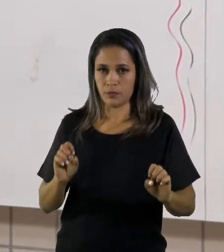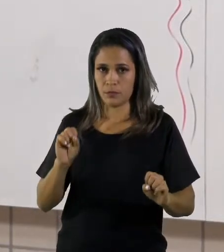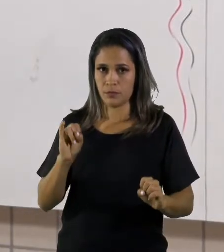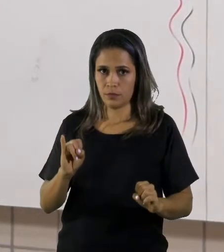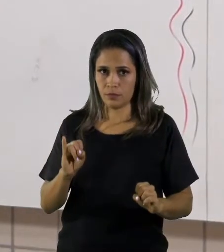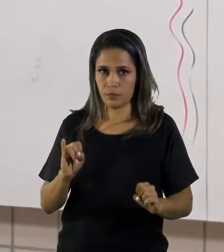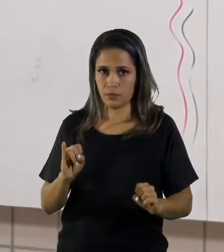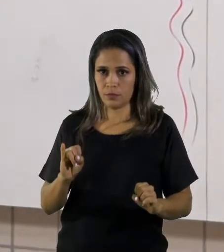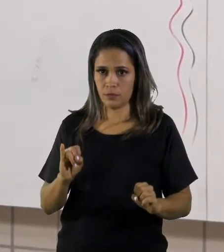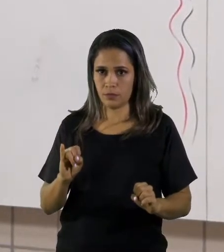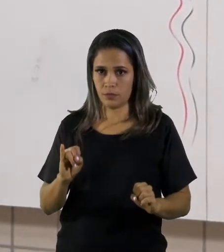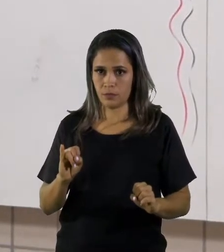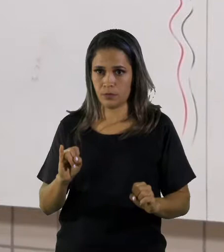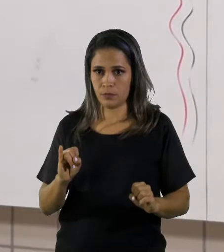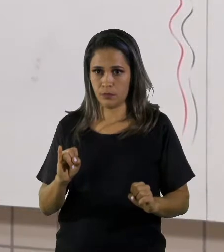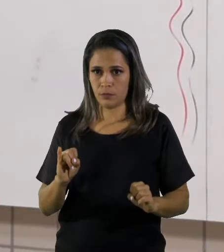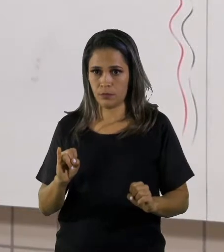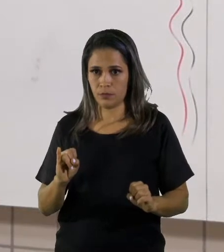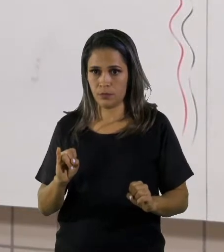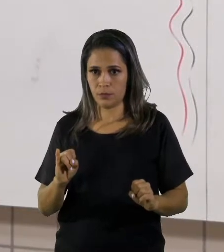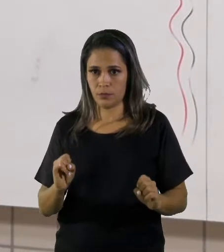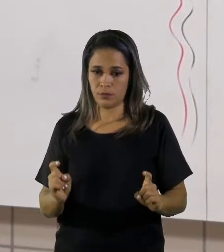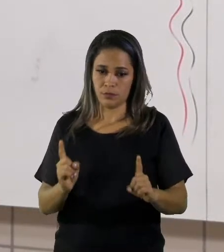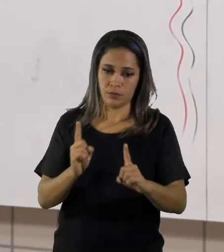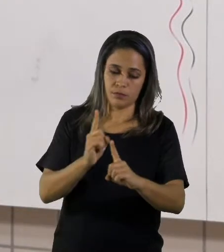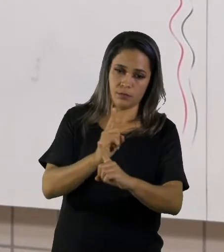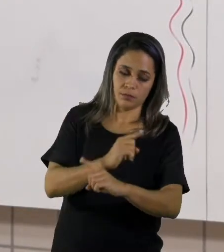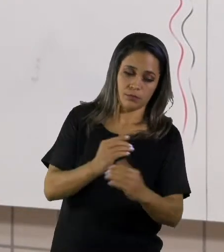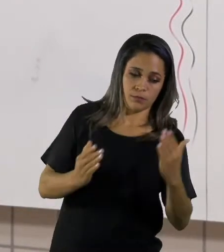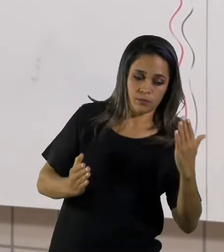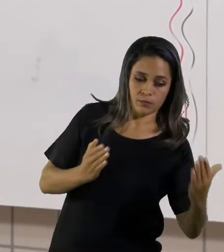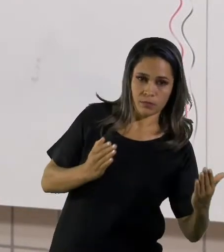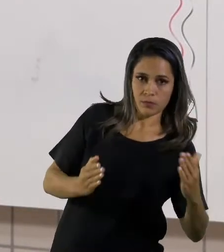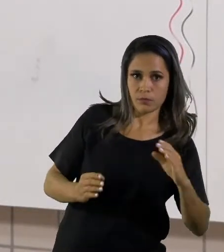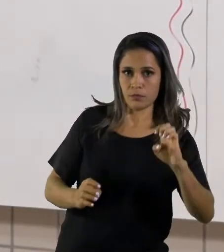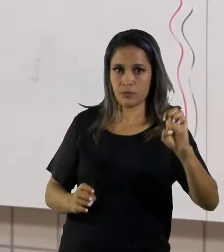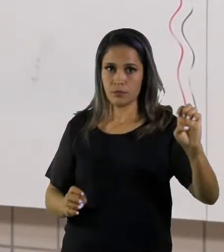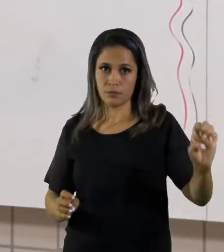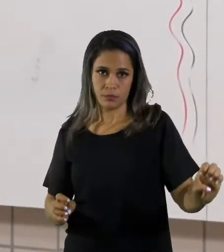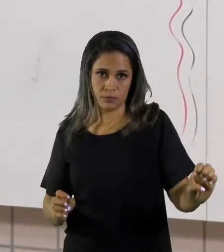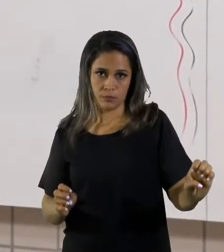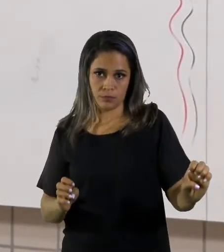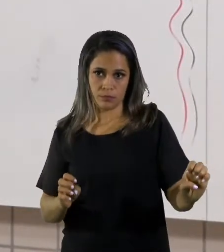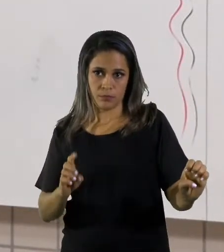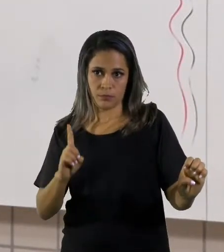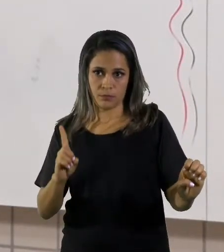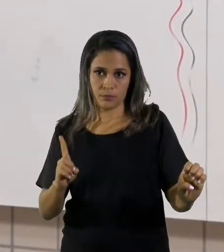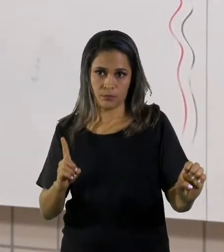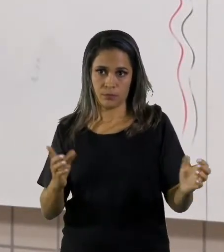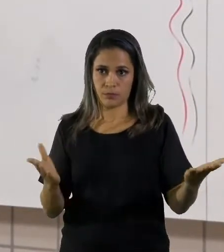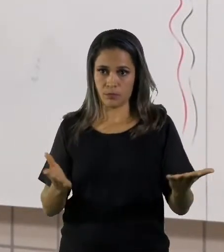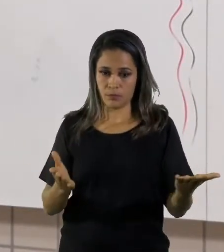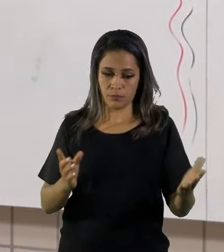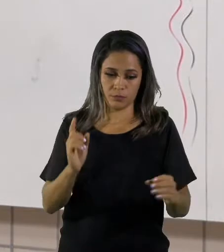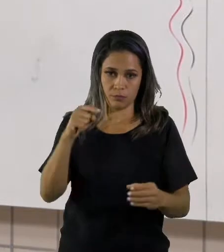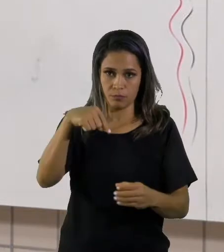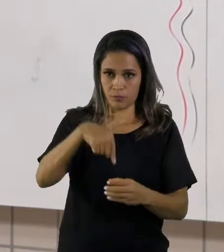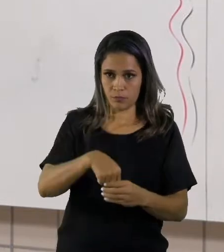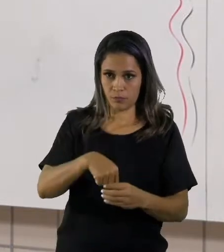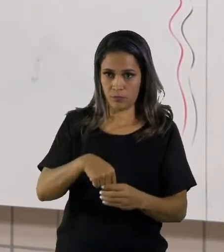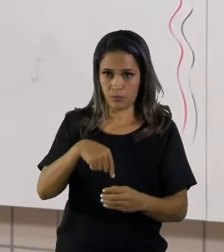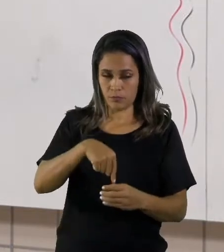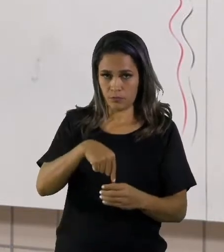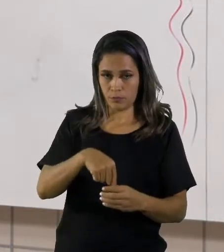vou pegar um ângulo da direita para comparar com o ângulo da esquerda. Se é interno, então o ângulo da direita de